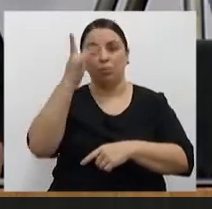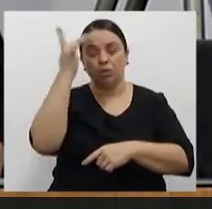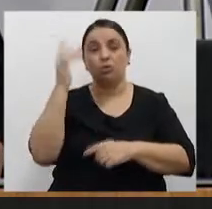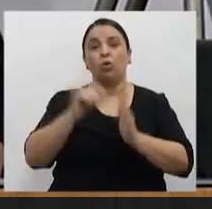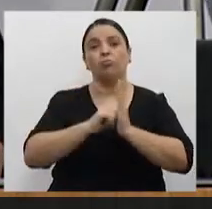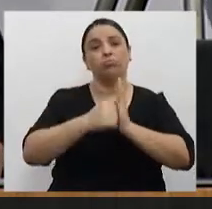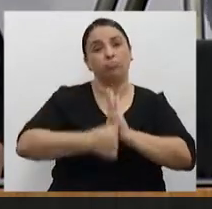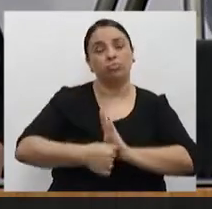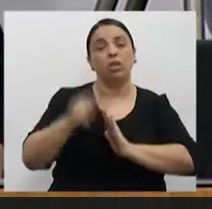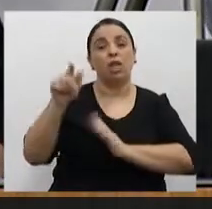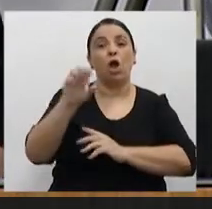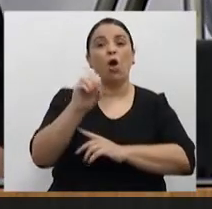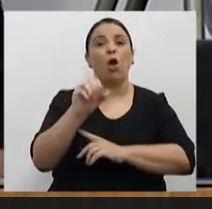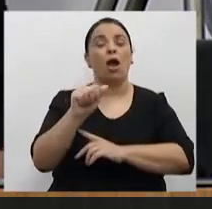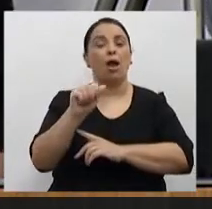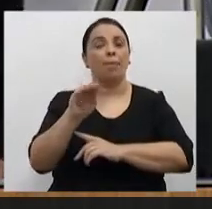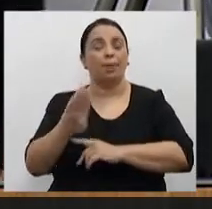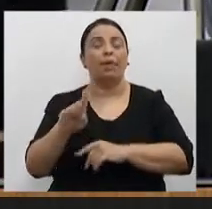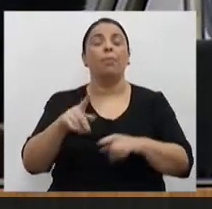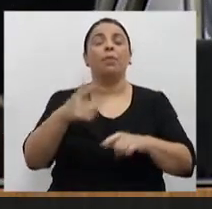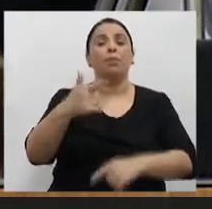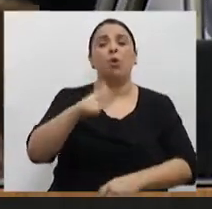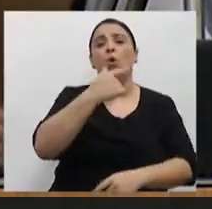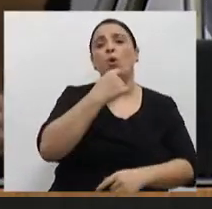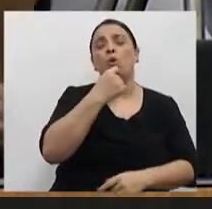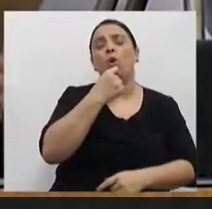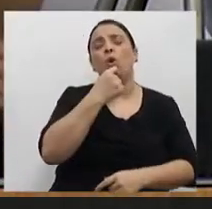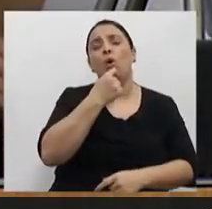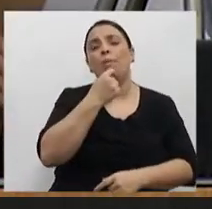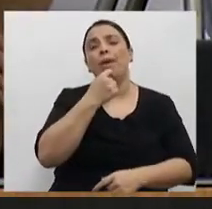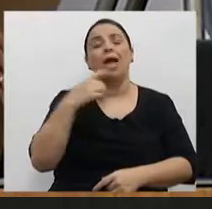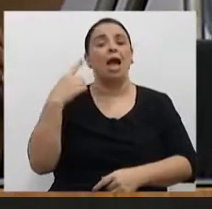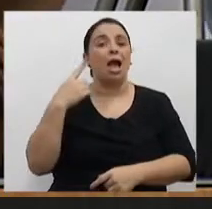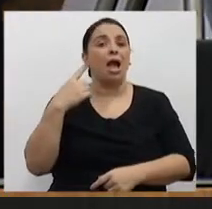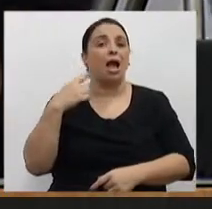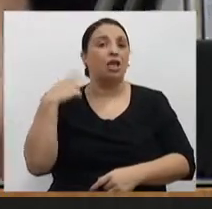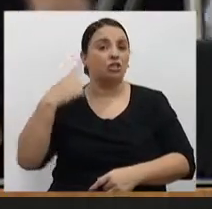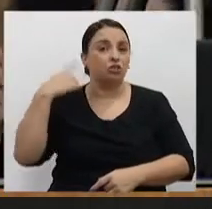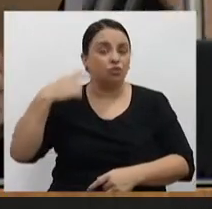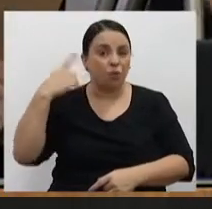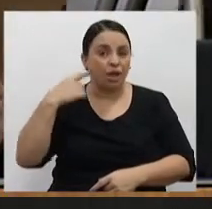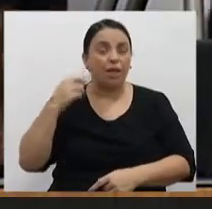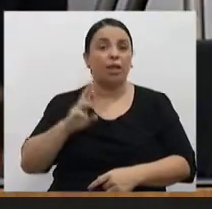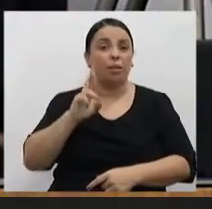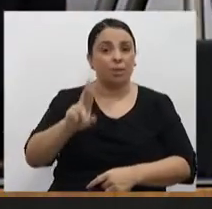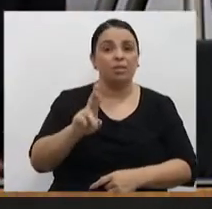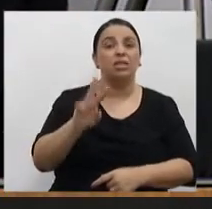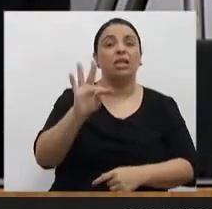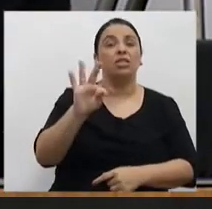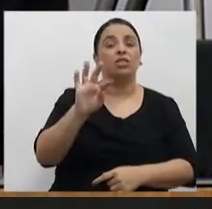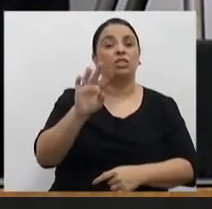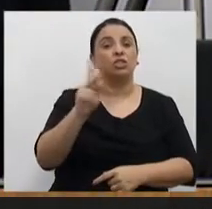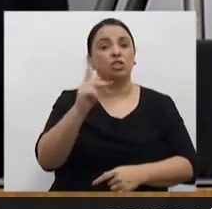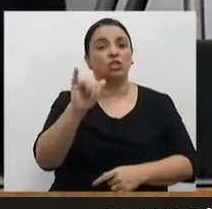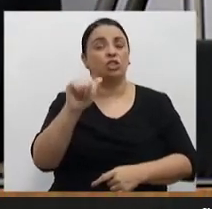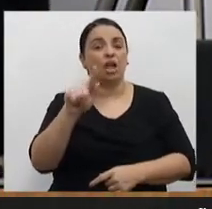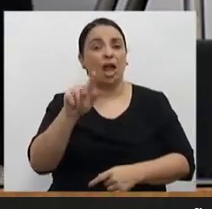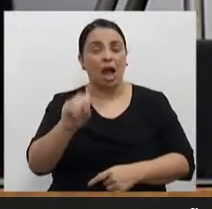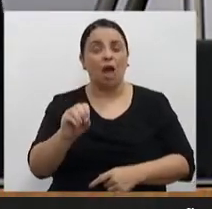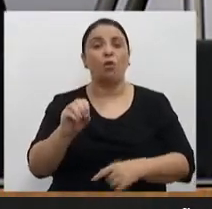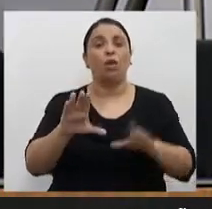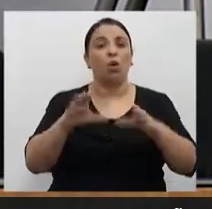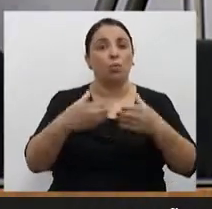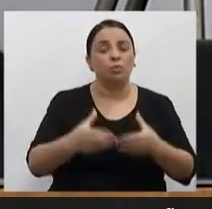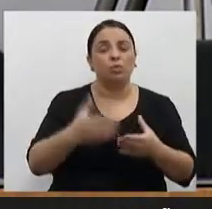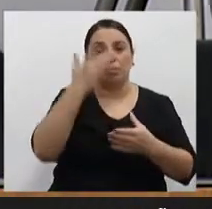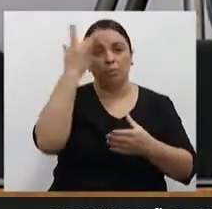Menjon, que é advogado, nesse ato está representando o senhor Tiago Elton, né? Que é presidente da Comissão de Defesa dos Direitos da Pessoa com Deficiência